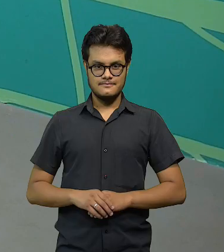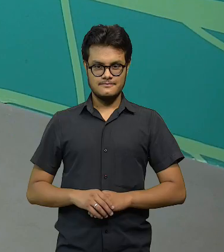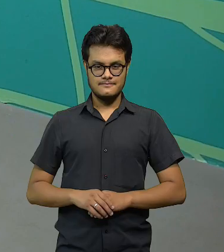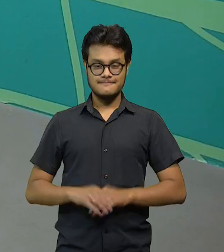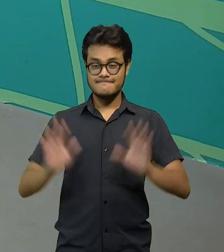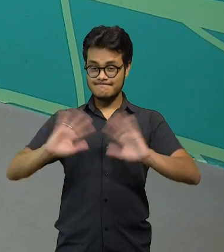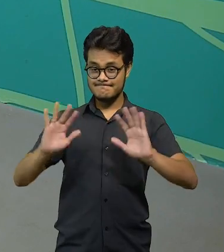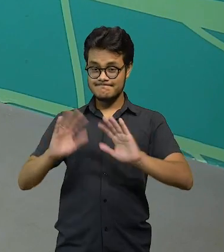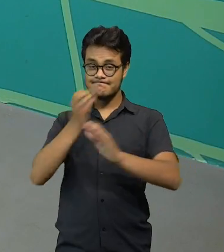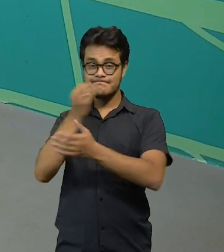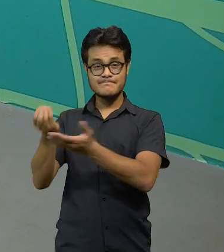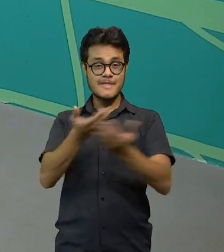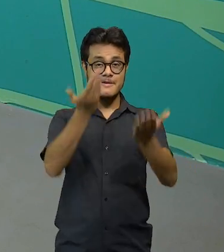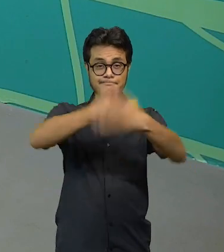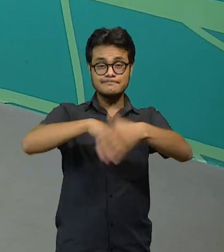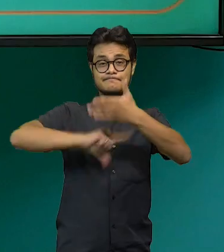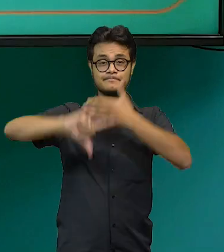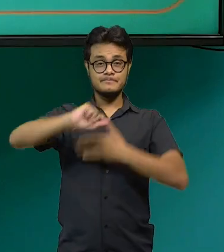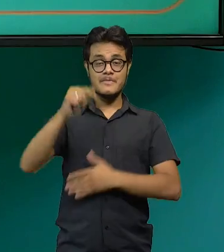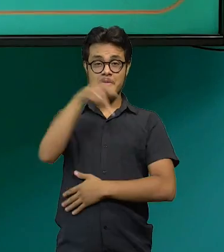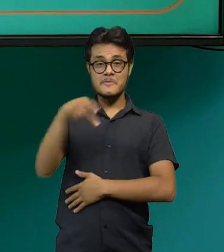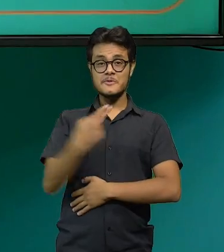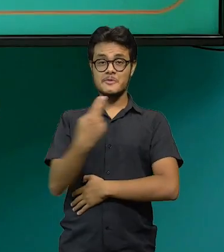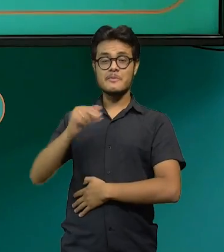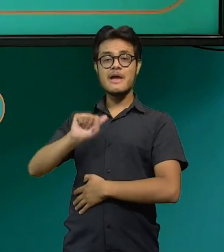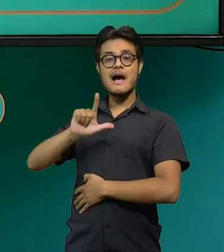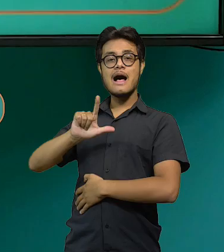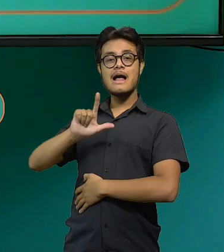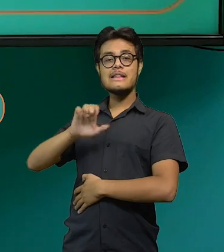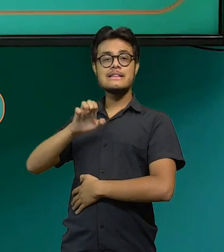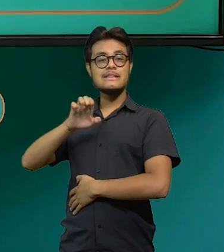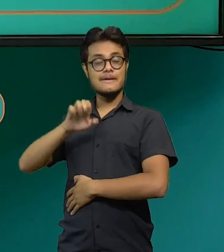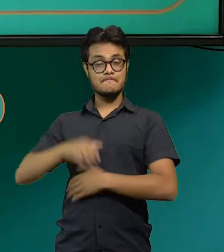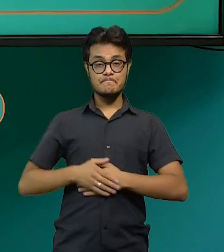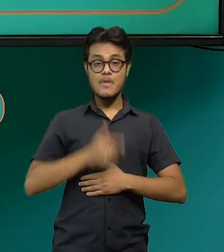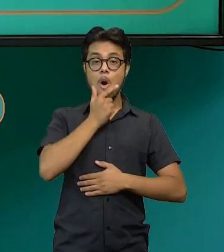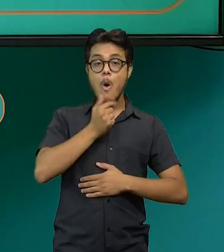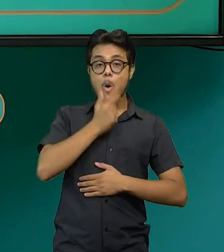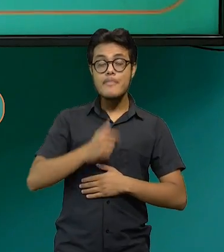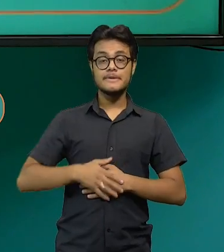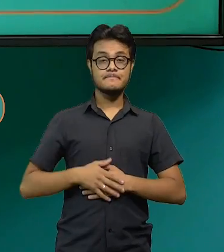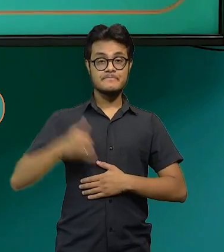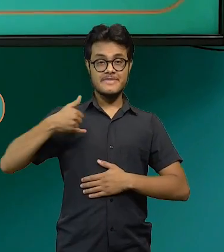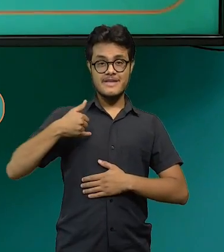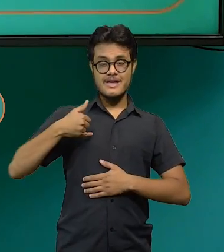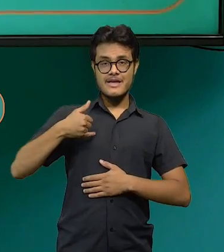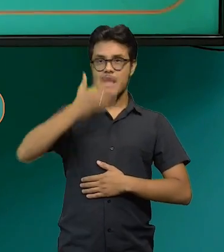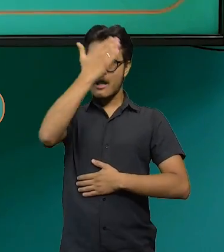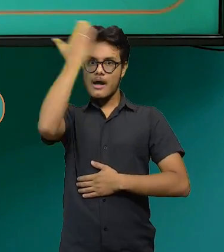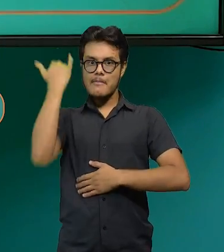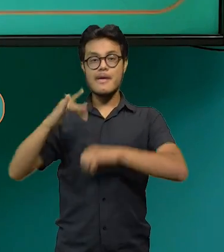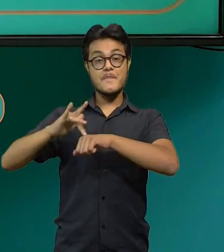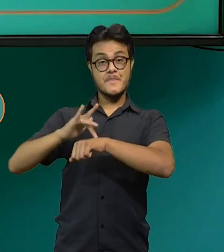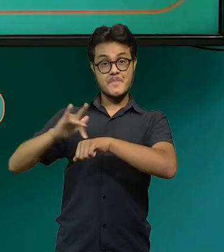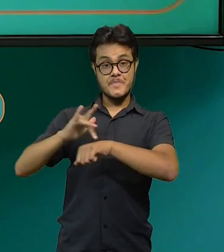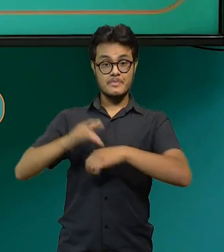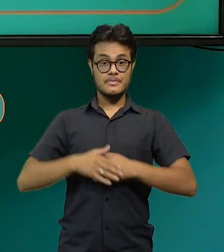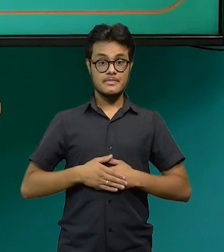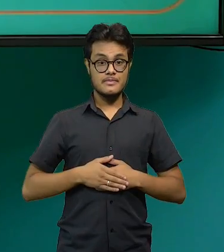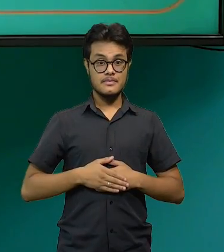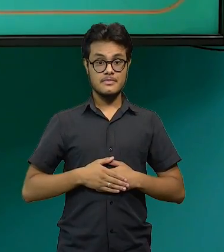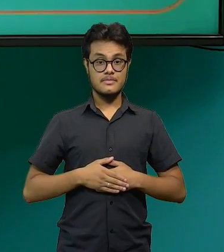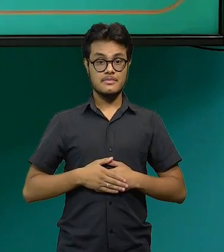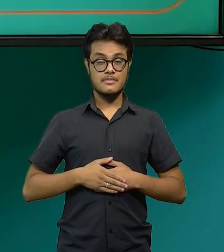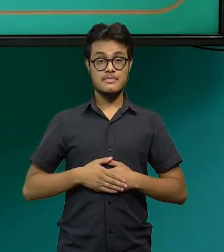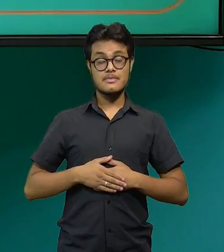Seja bem-vindo ao Preveste EA. Eu sou o professor Alê, sou do sexo masculino, tenho cabelos pretos,